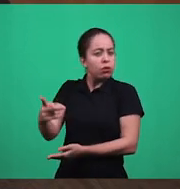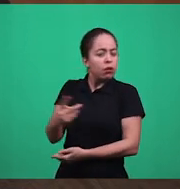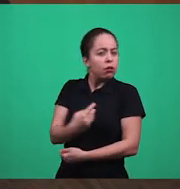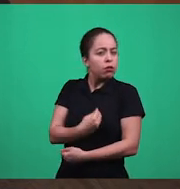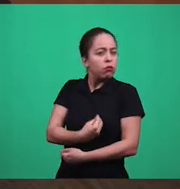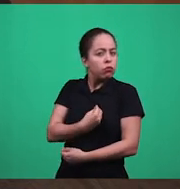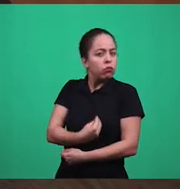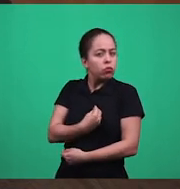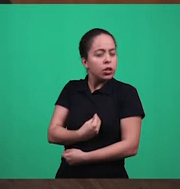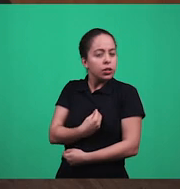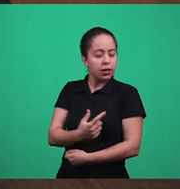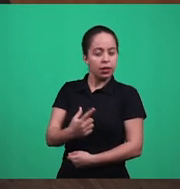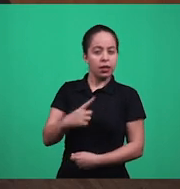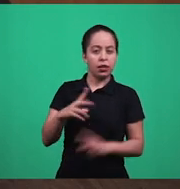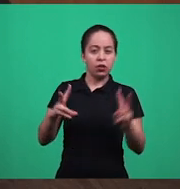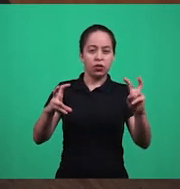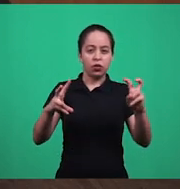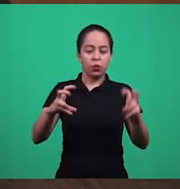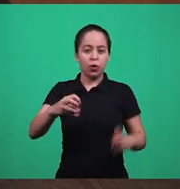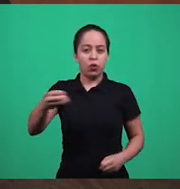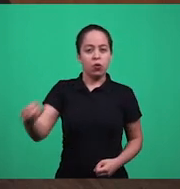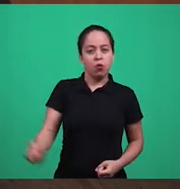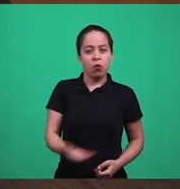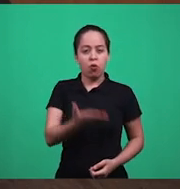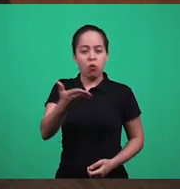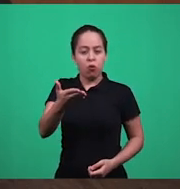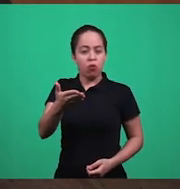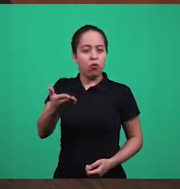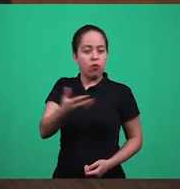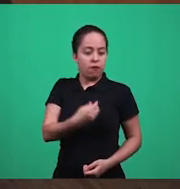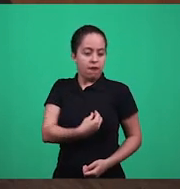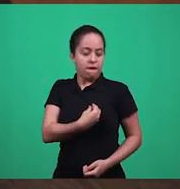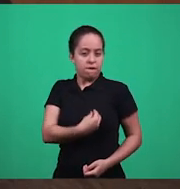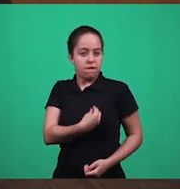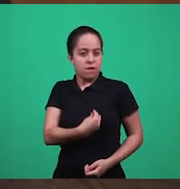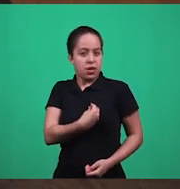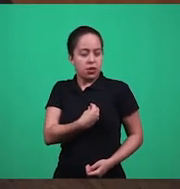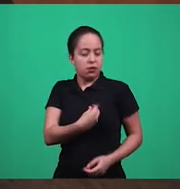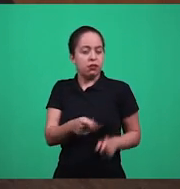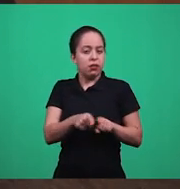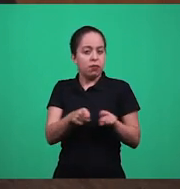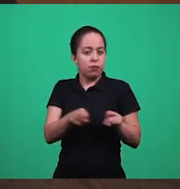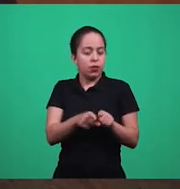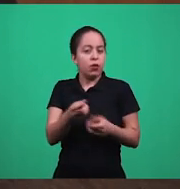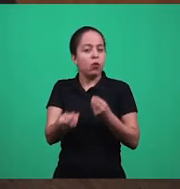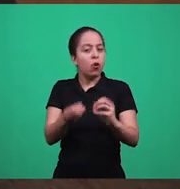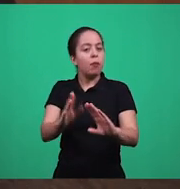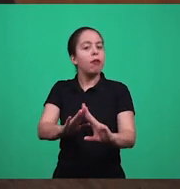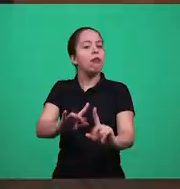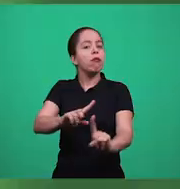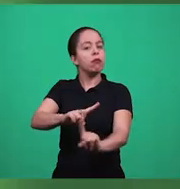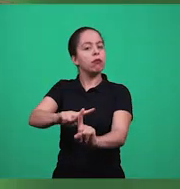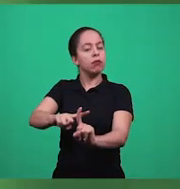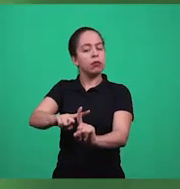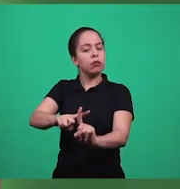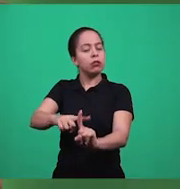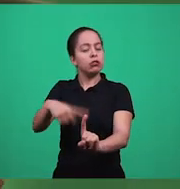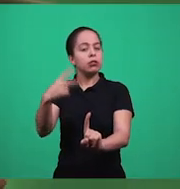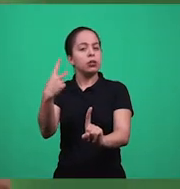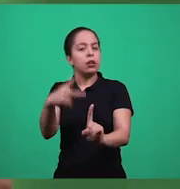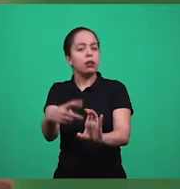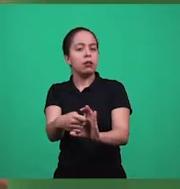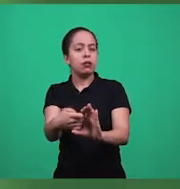homem, do novo nascimento e na igreja, no